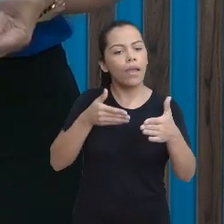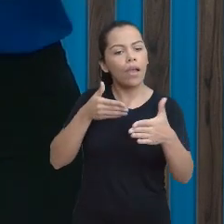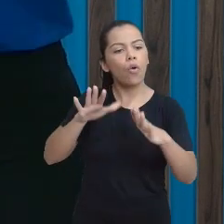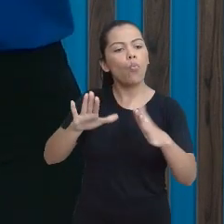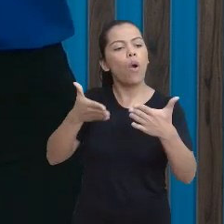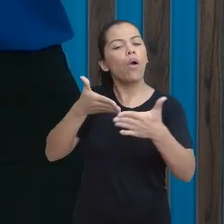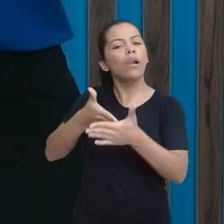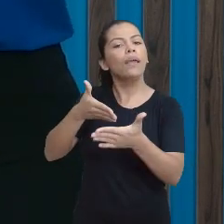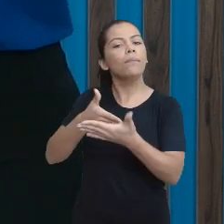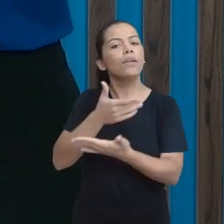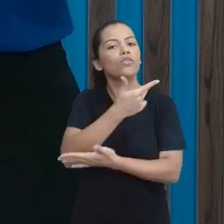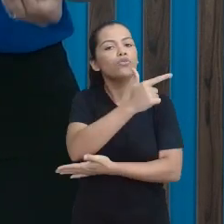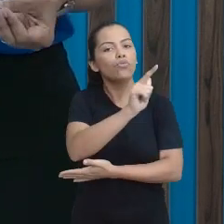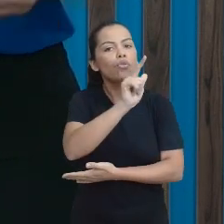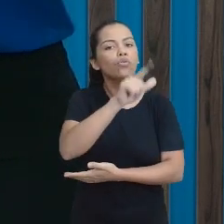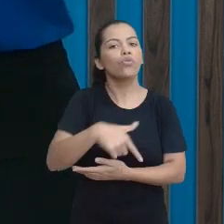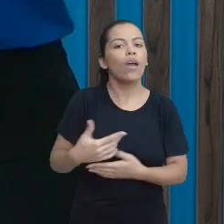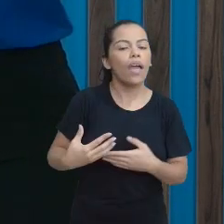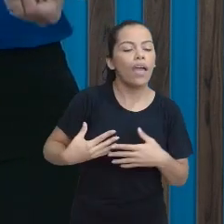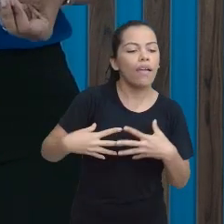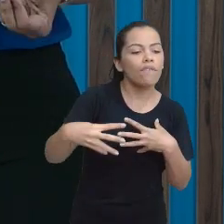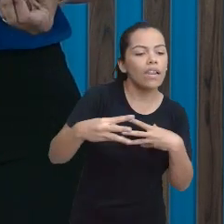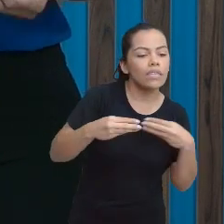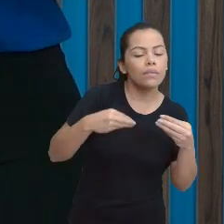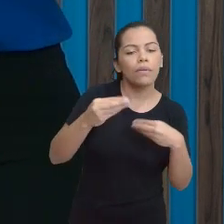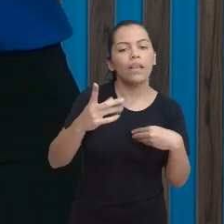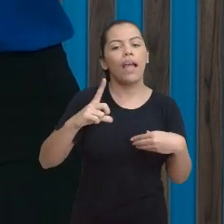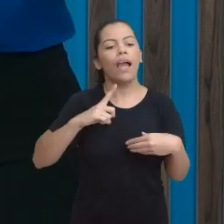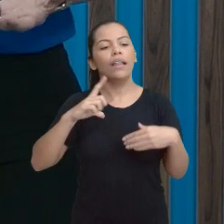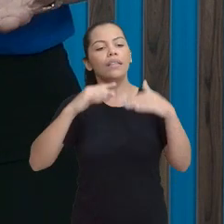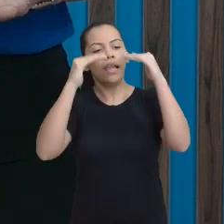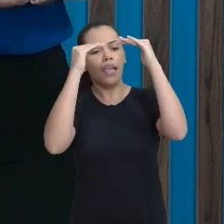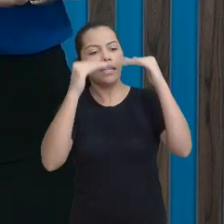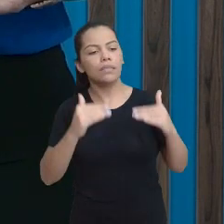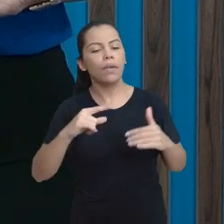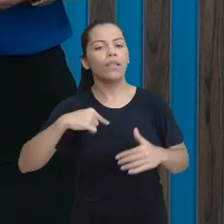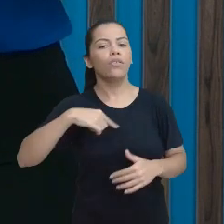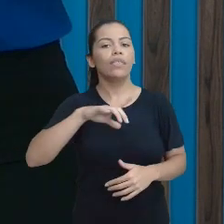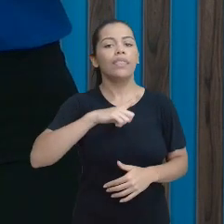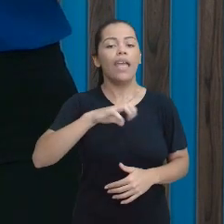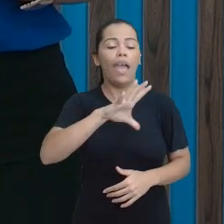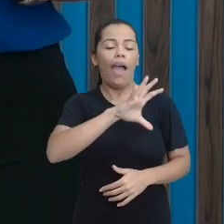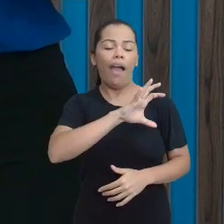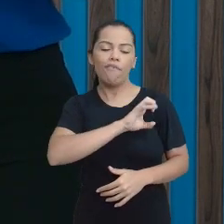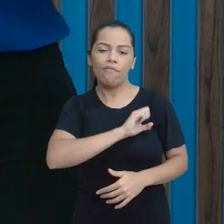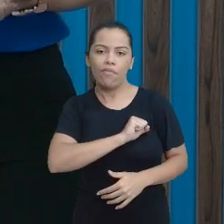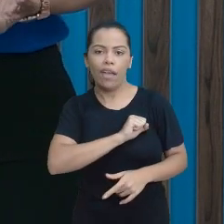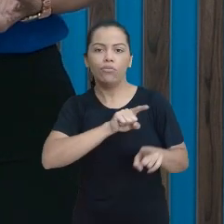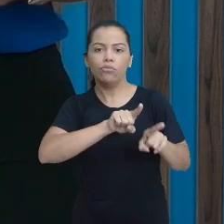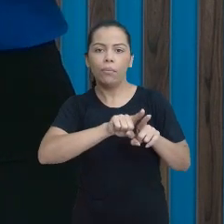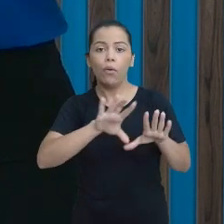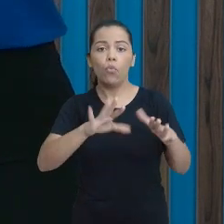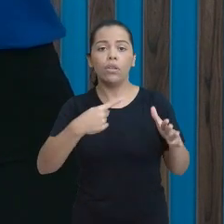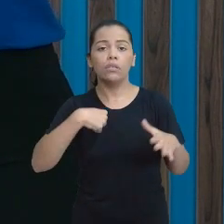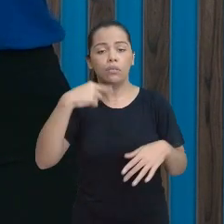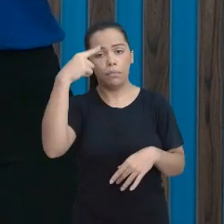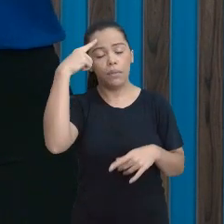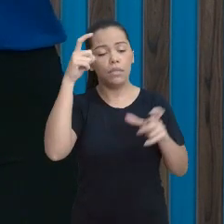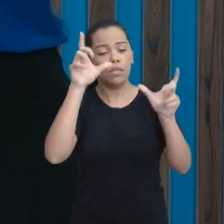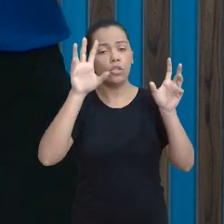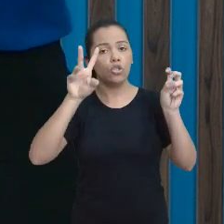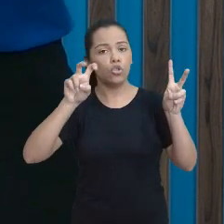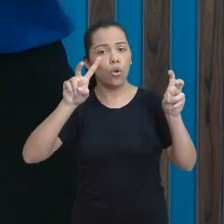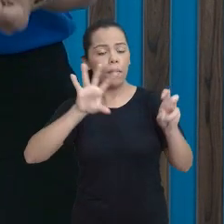flexibilizar, é personalizar, é respeitar. Isso é afeto, né? Quando a gente pensa em afeto, a gente está